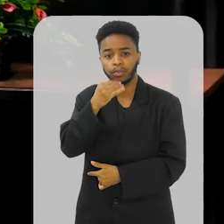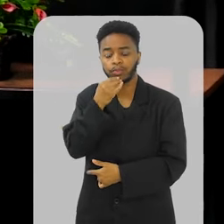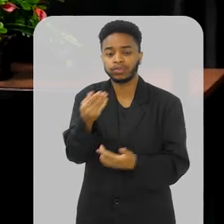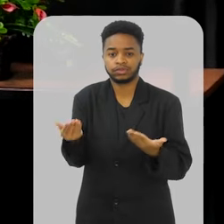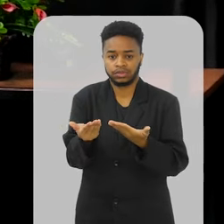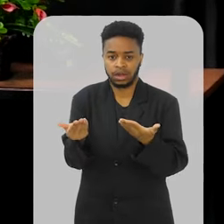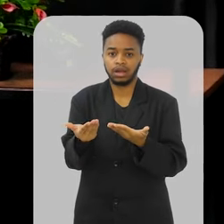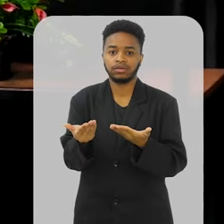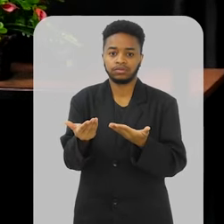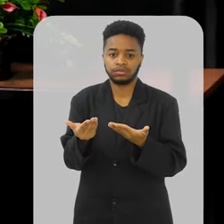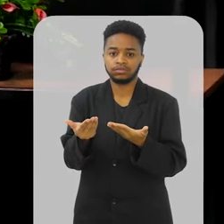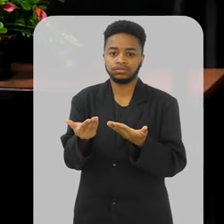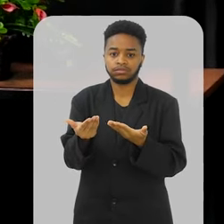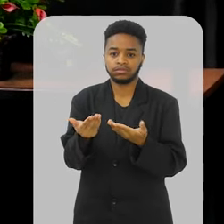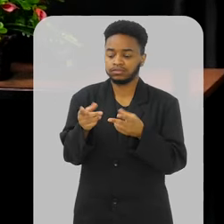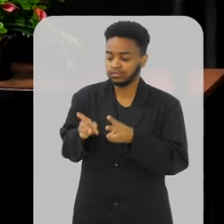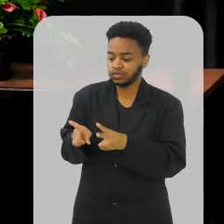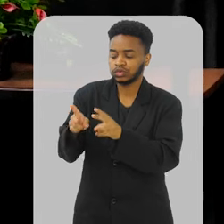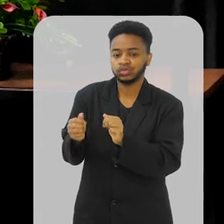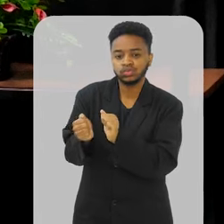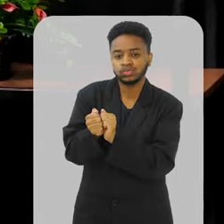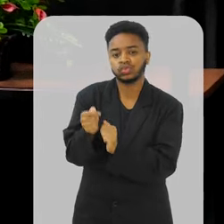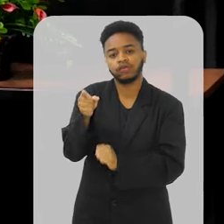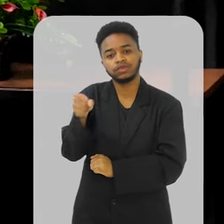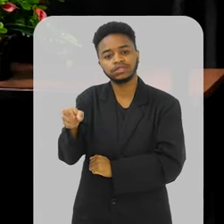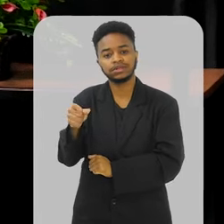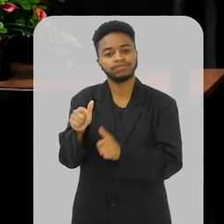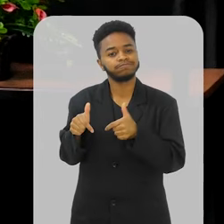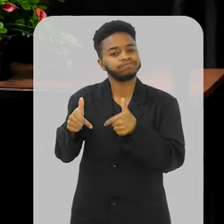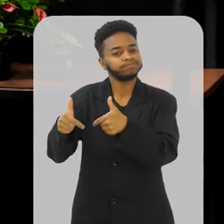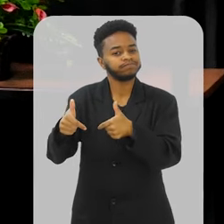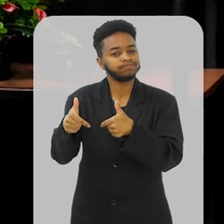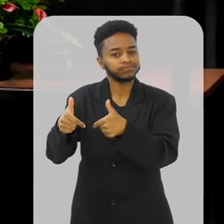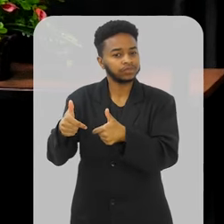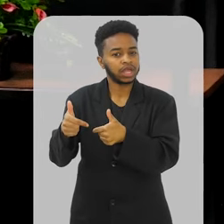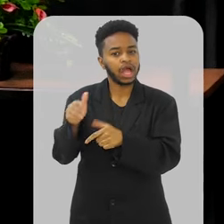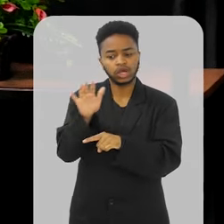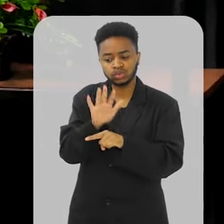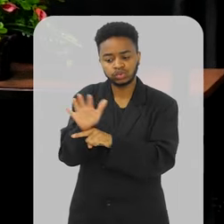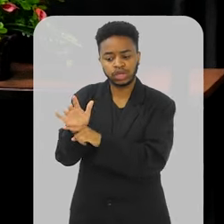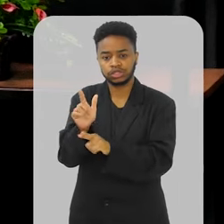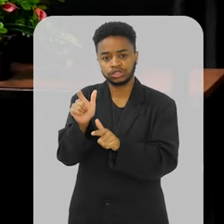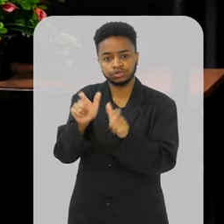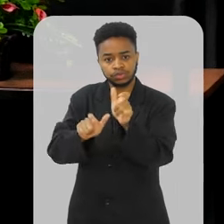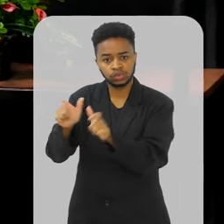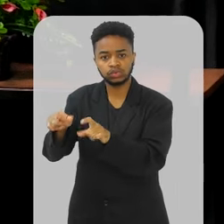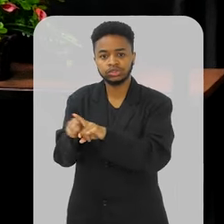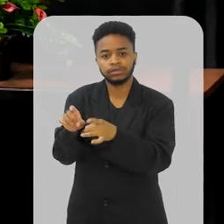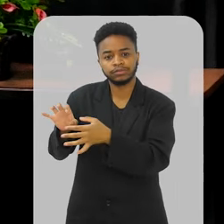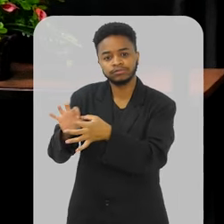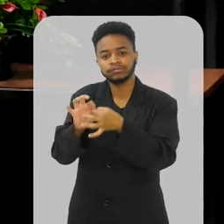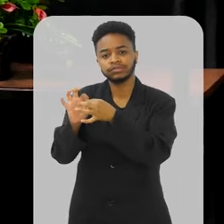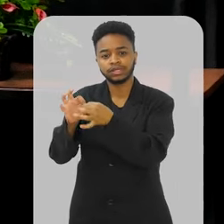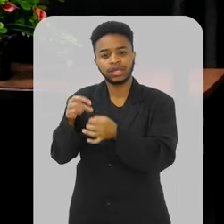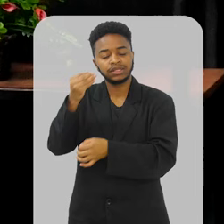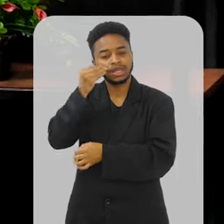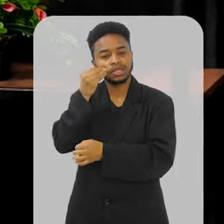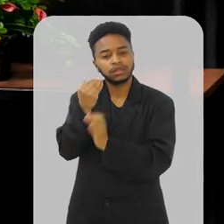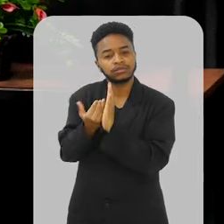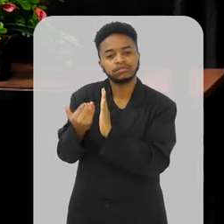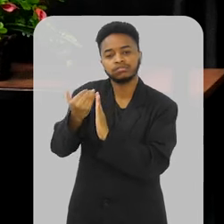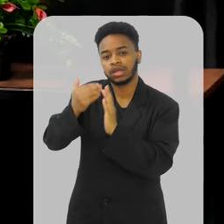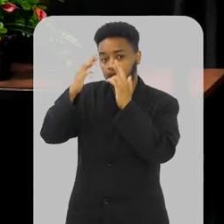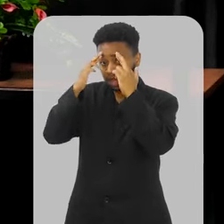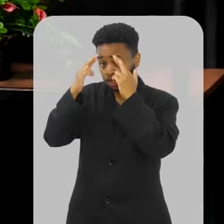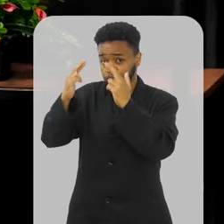né de contigo realizar alguma coisa em prol do outro e da unidade né Na Busca